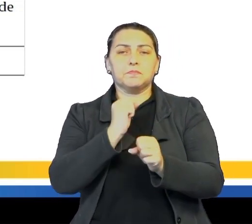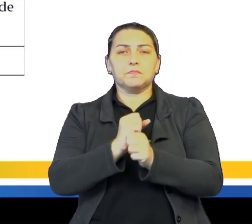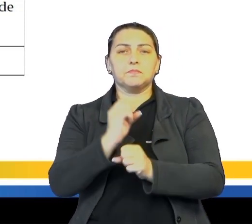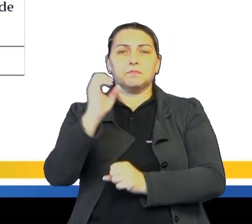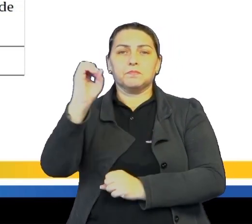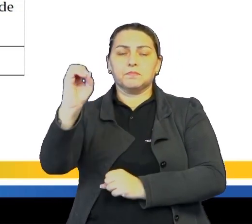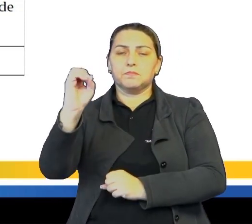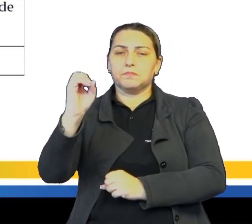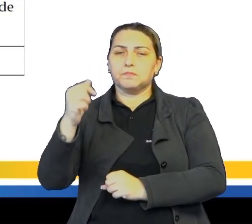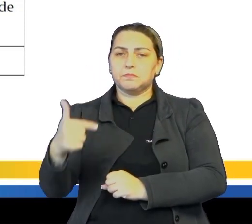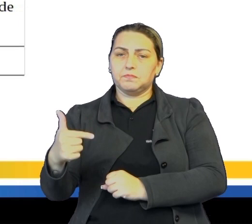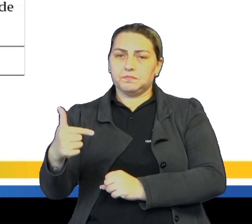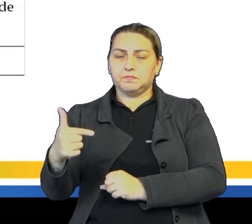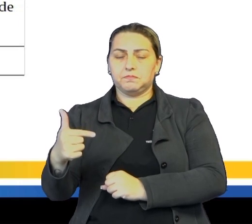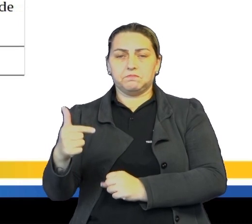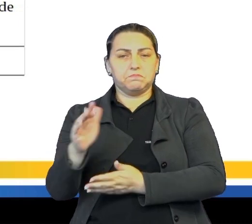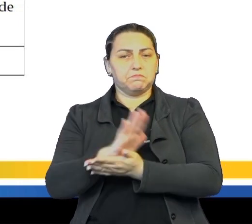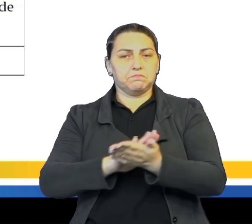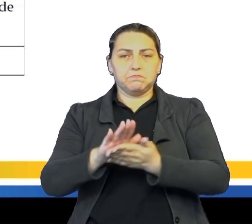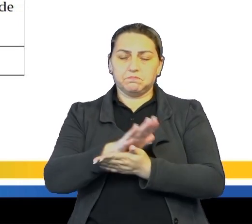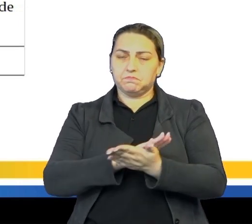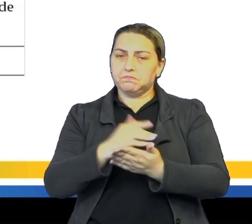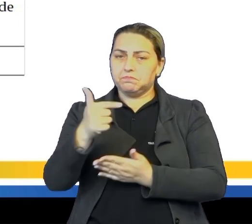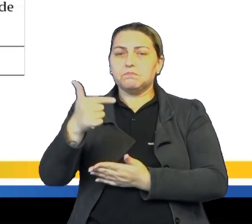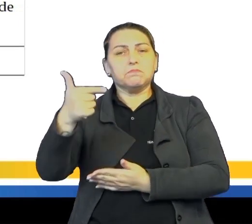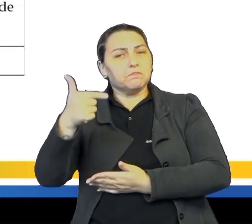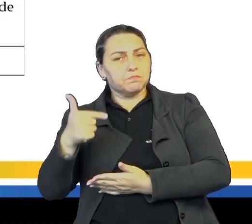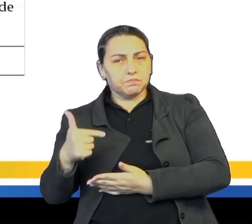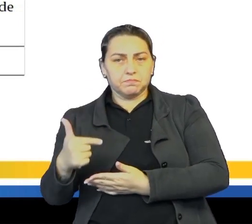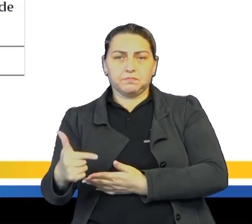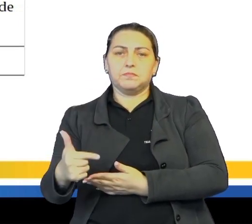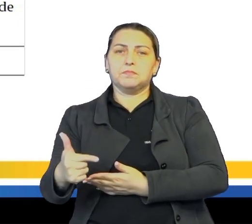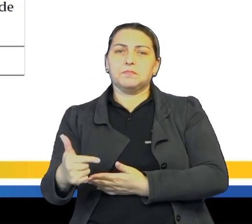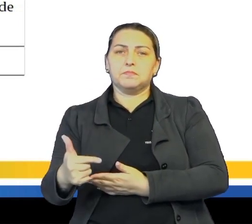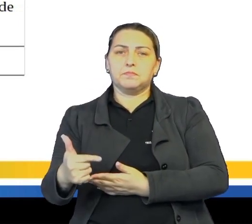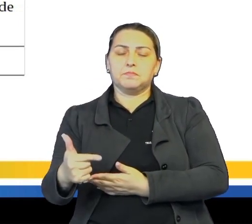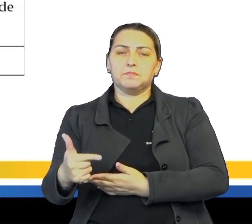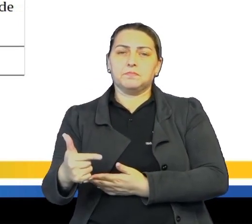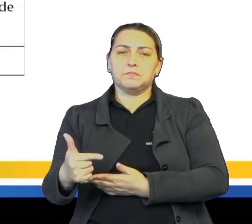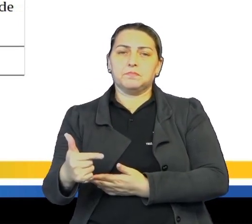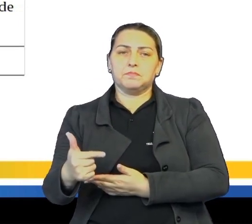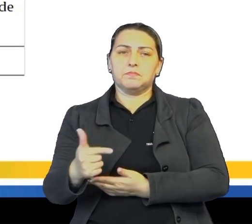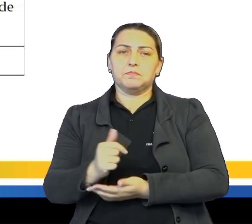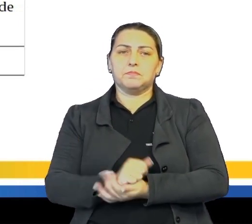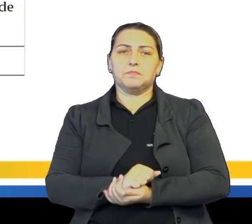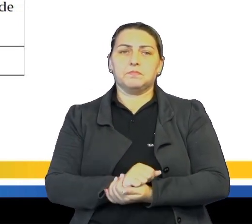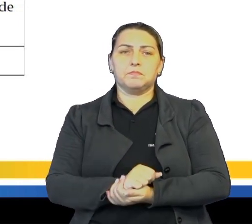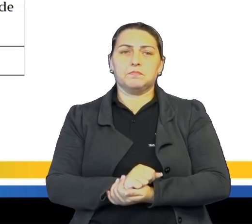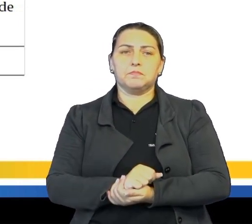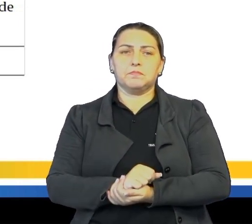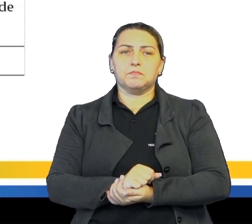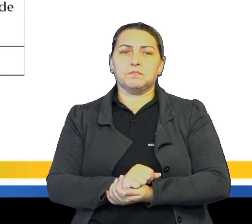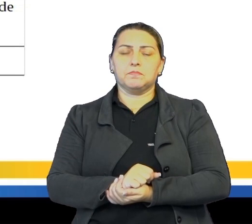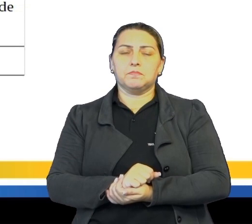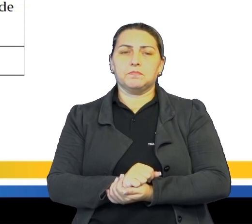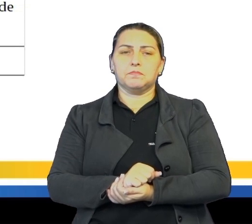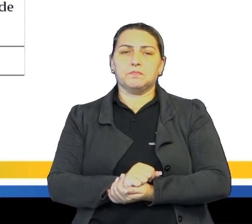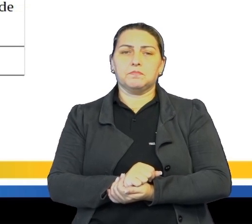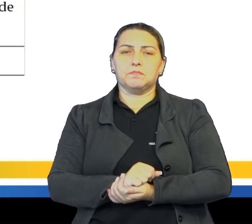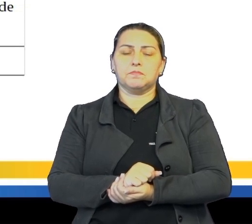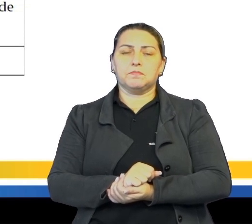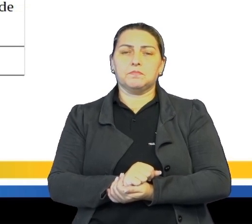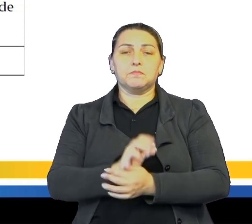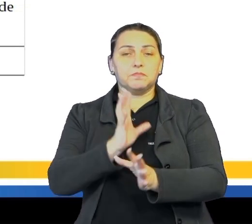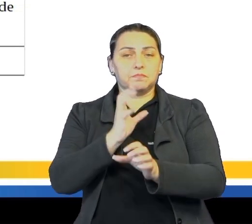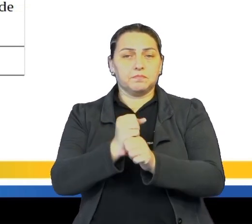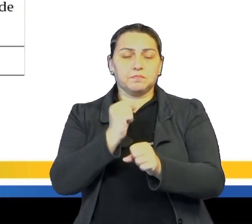com dois eu tenho zero eu tenho nada para somar com dois então O resultado é o próprio 2 Então todo